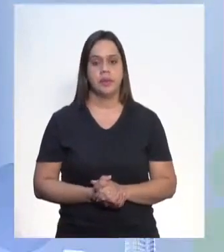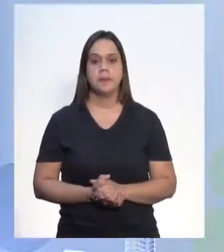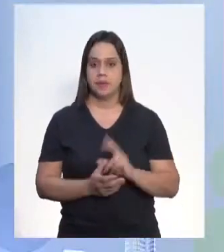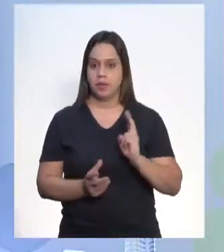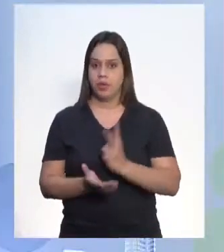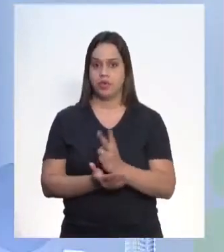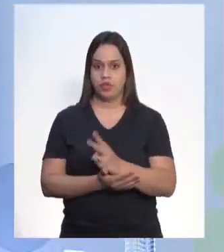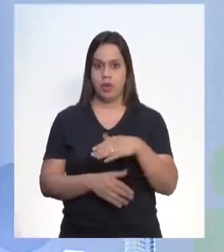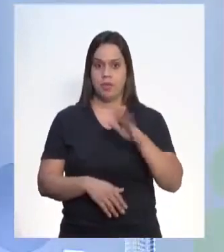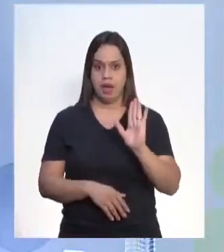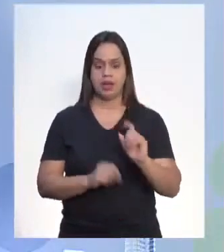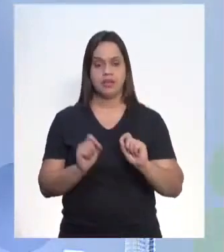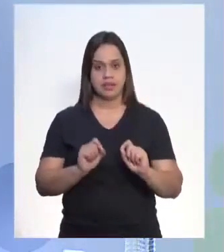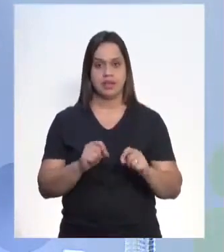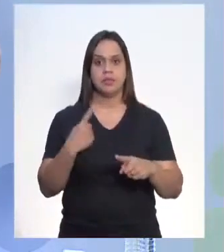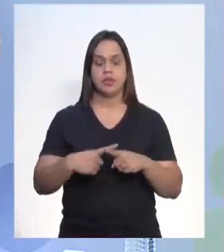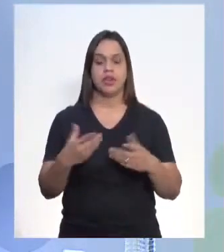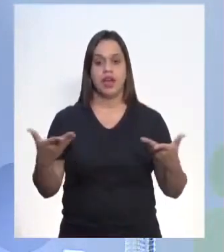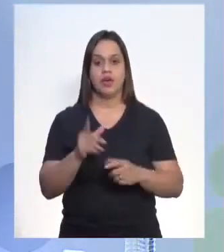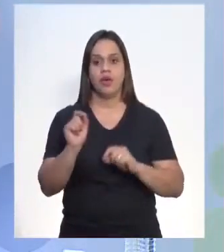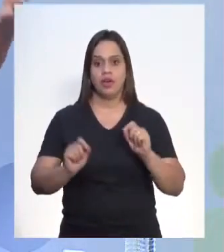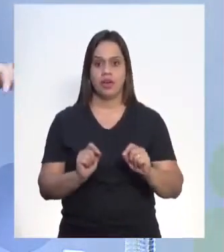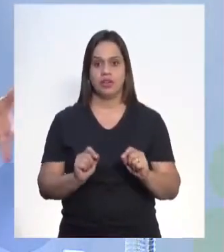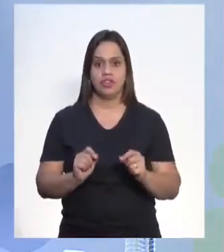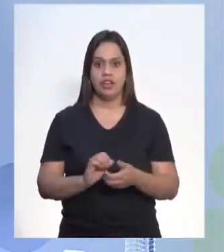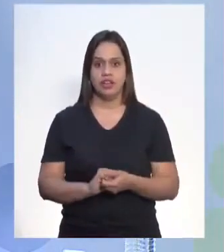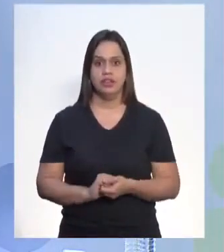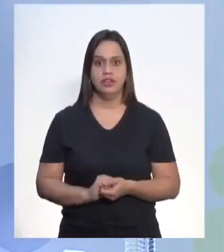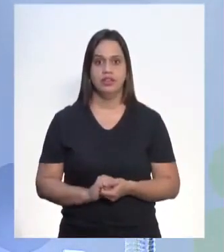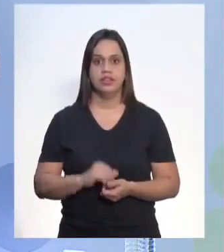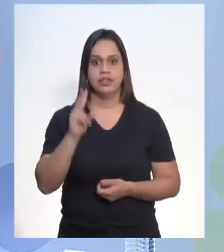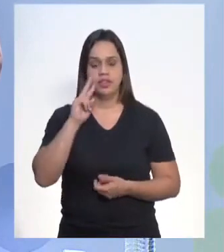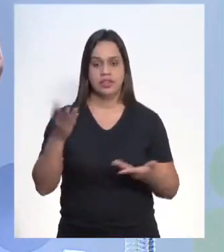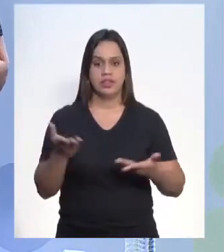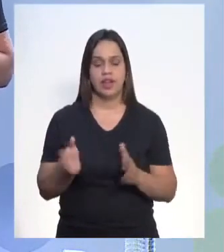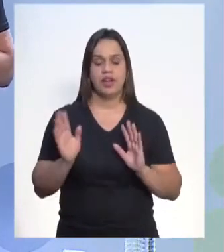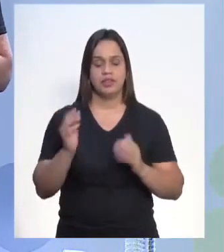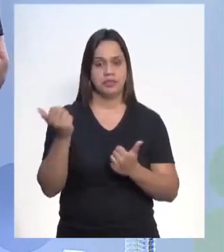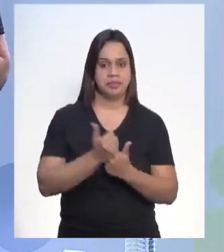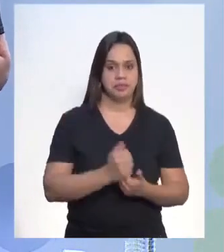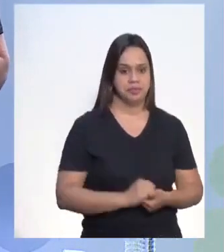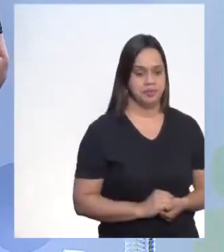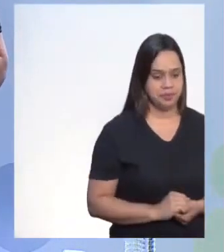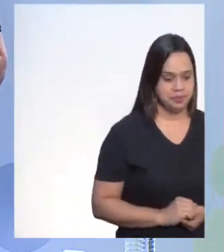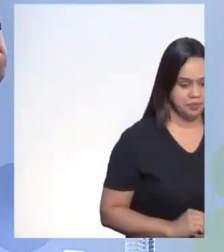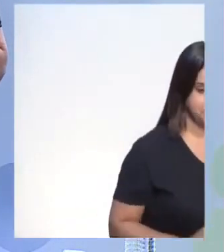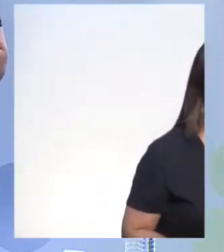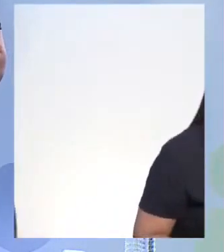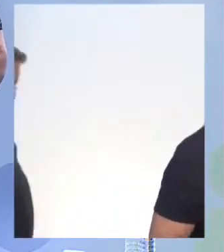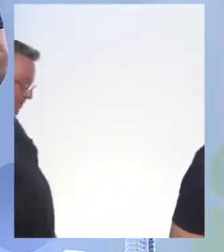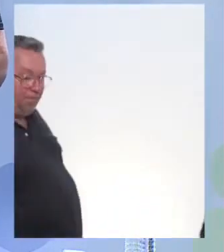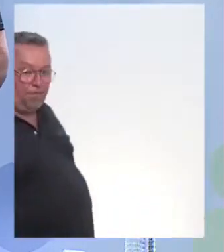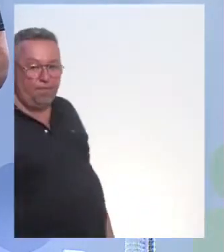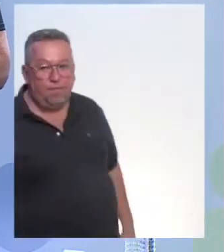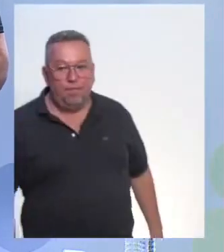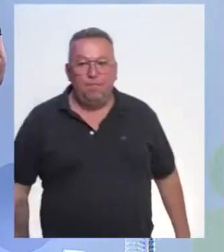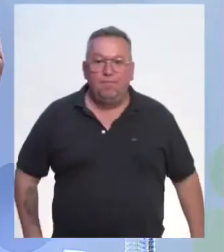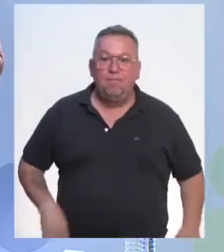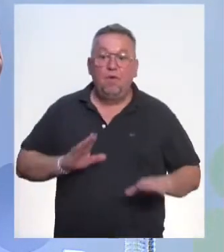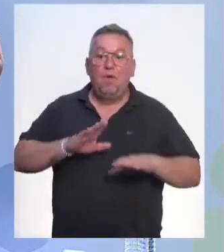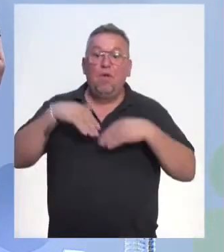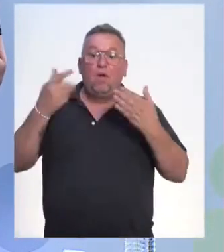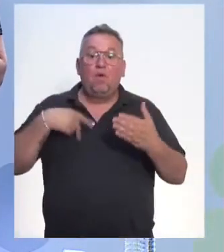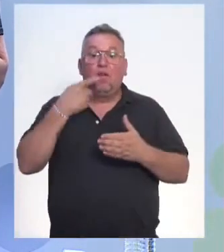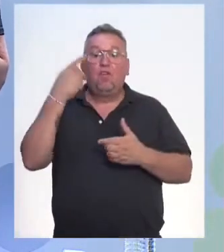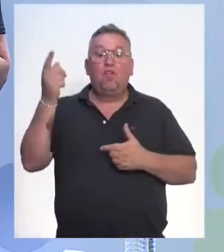né? Porque agora sim, finalmente, eu vou falar para vocês do Teorema de Pitágoras. Quando a gente fala no Teorema